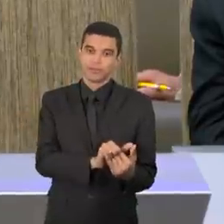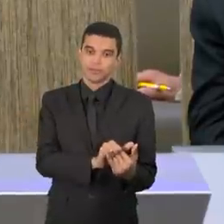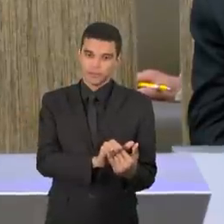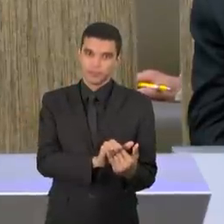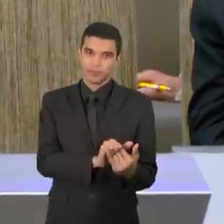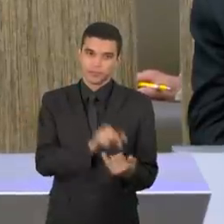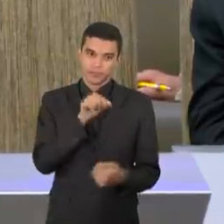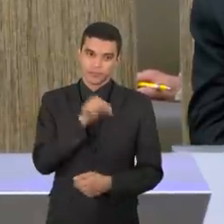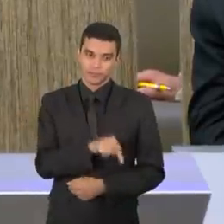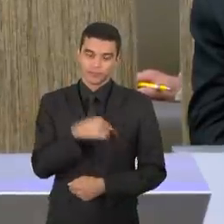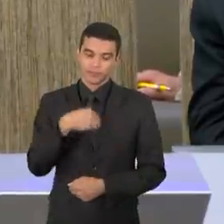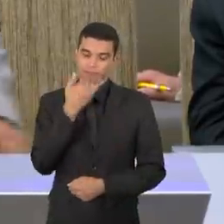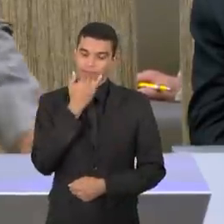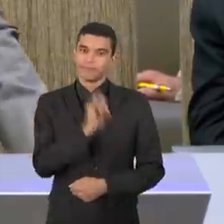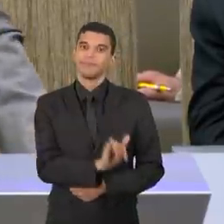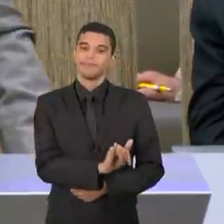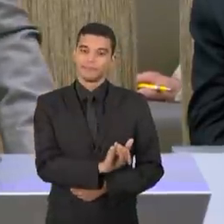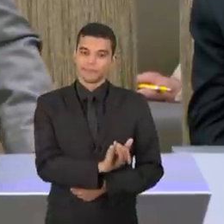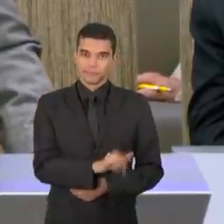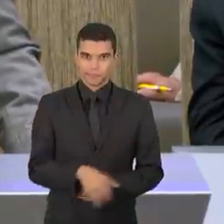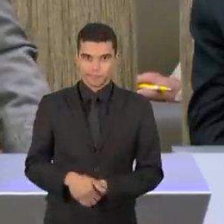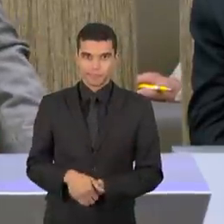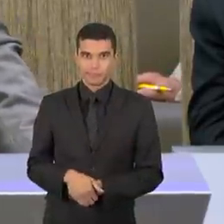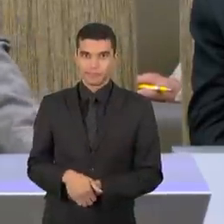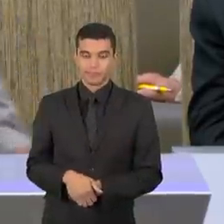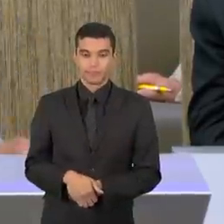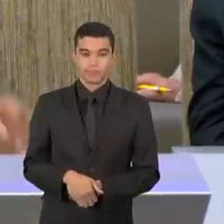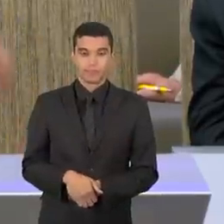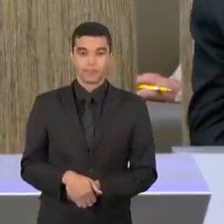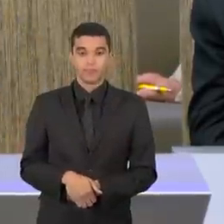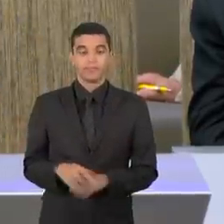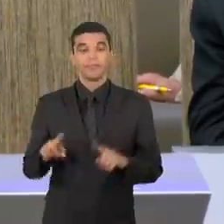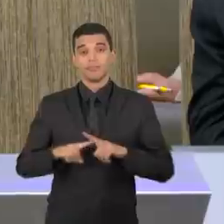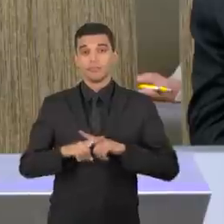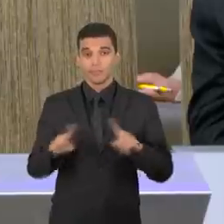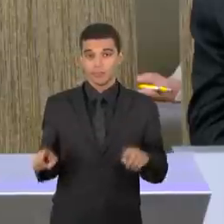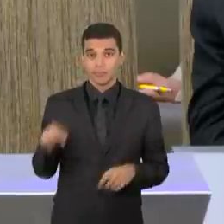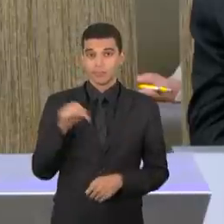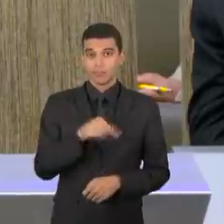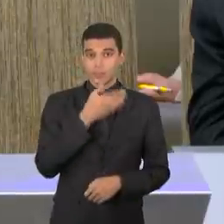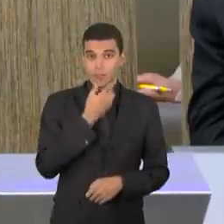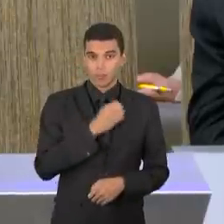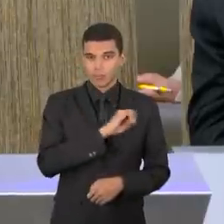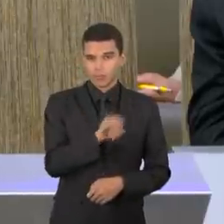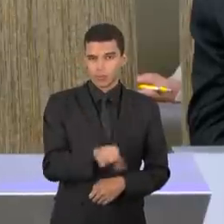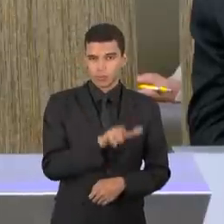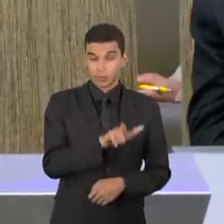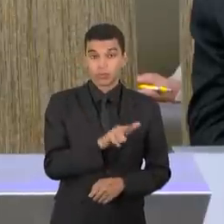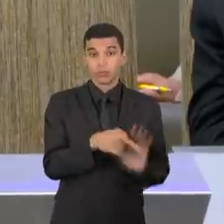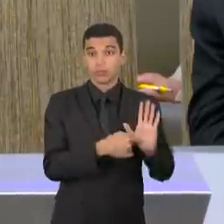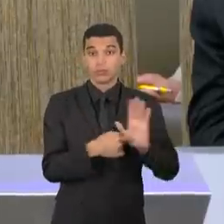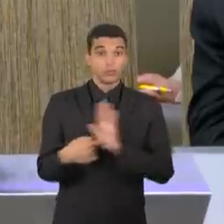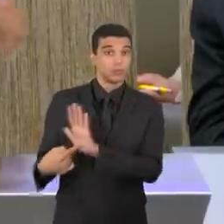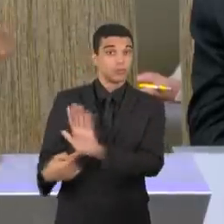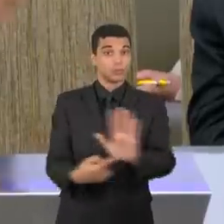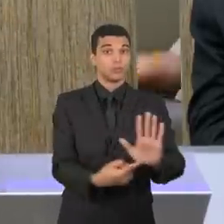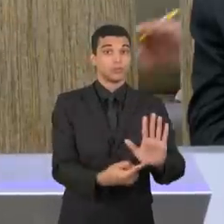a palavra de Deus. Só que Joel mostrou a benignidade, a bondade,